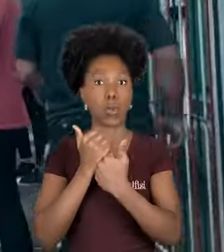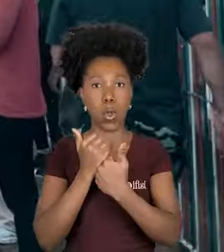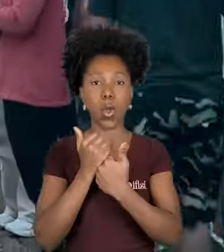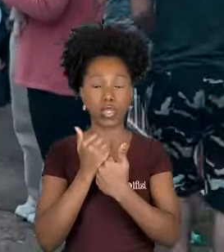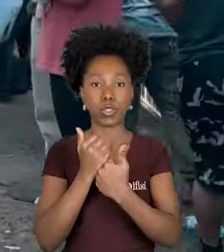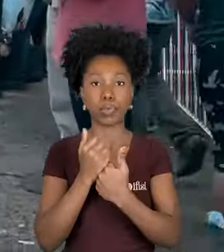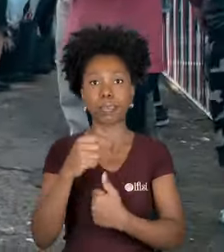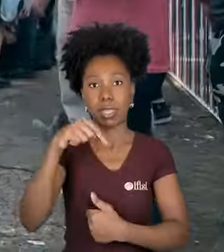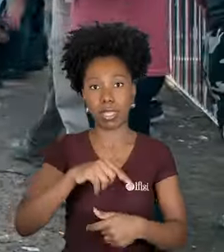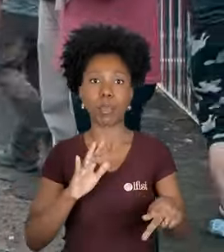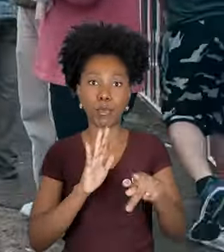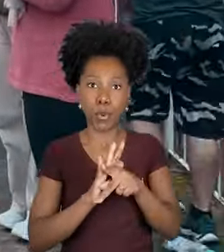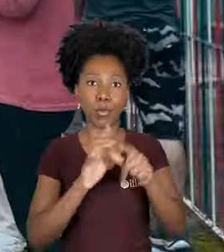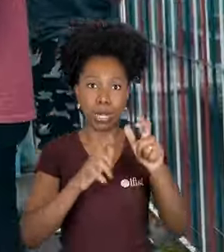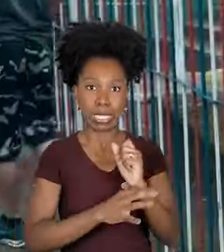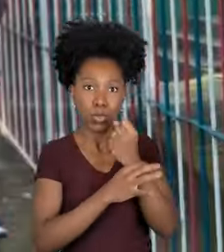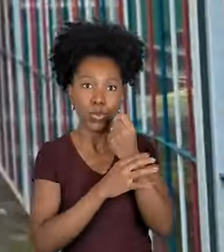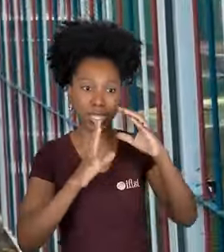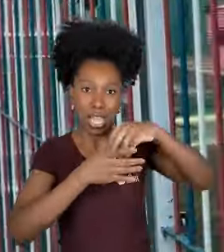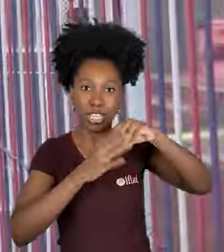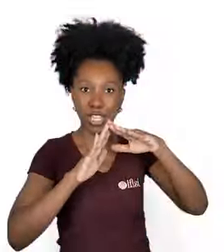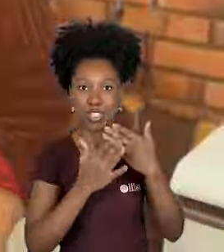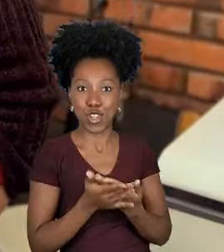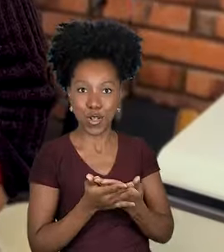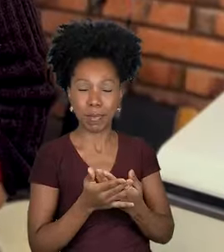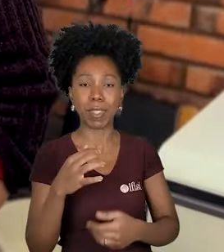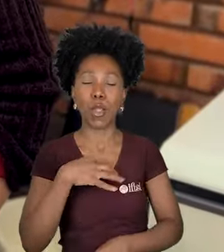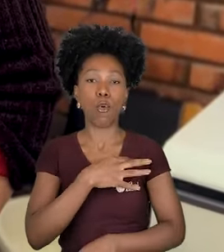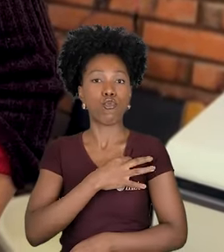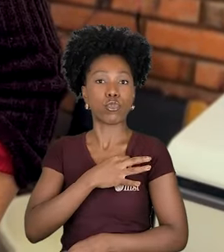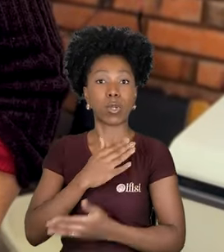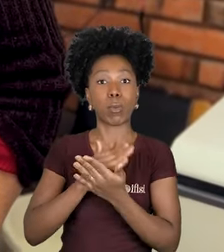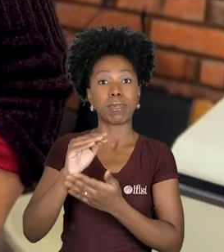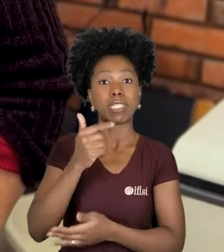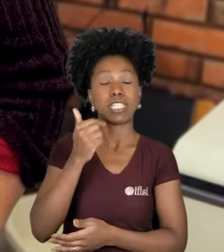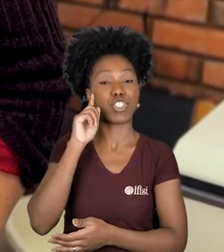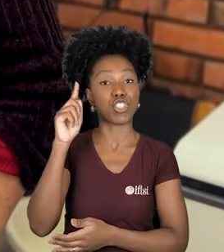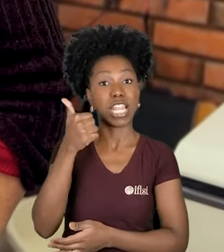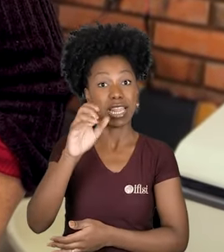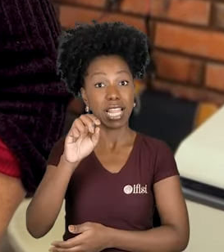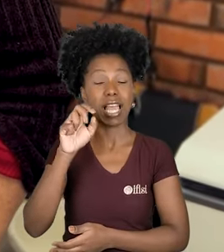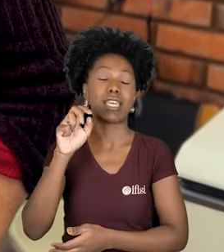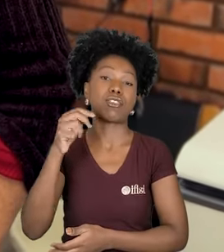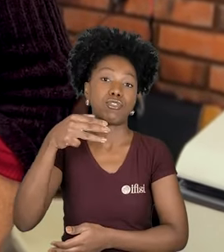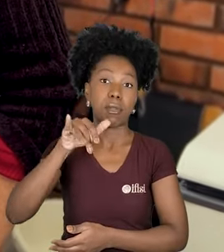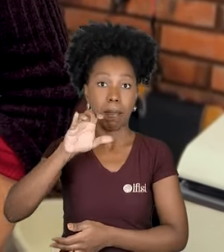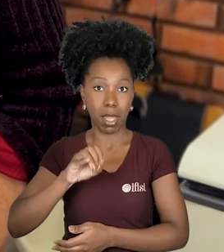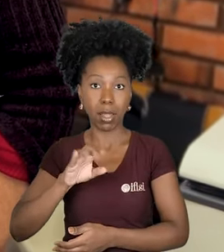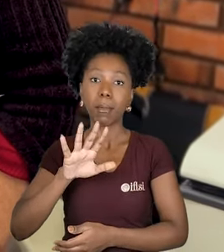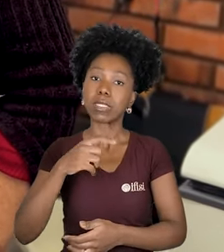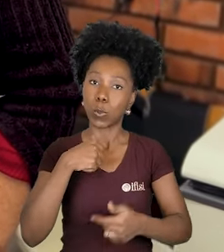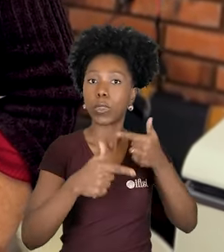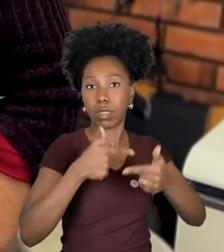suporte, no caso aqui do Abrigo da Luciana, da comunidade escolar. Estou de voluntária desde o dia 10 de maio, mas